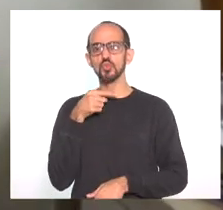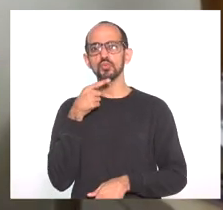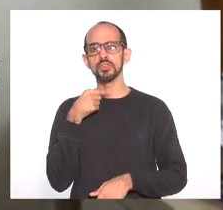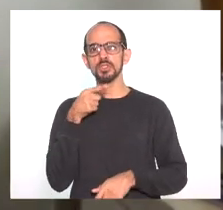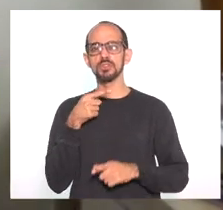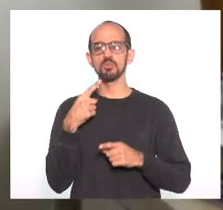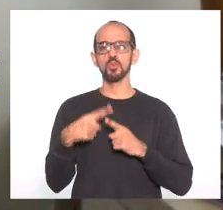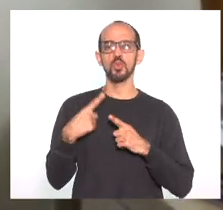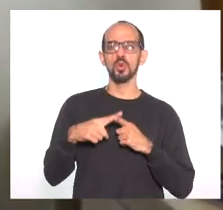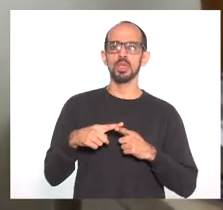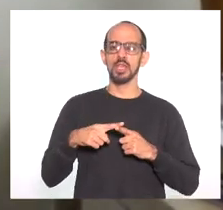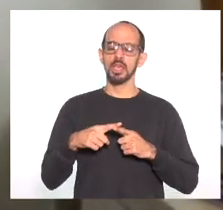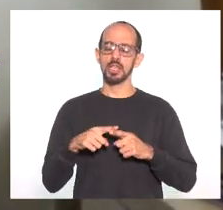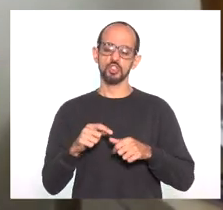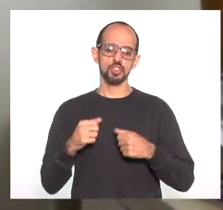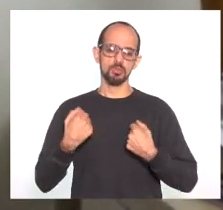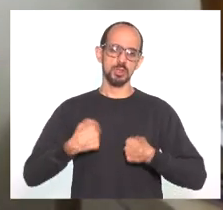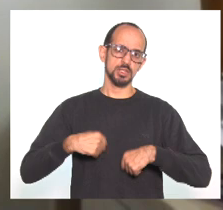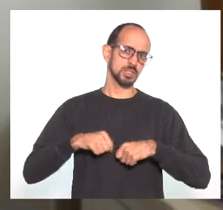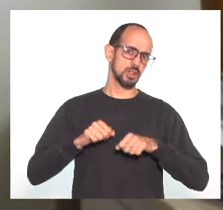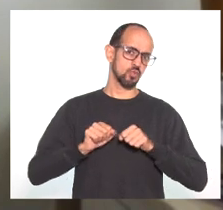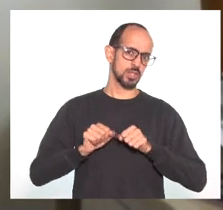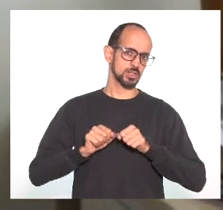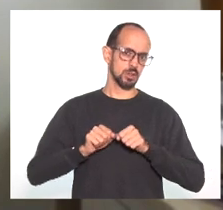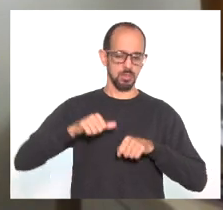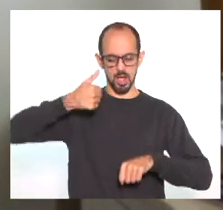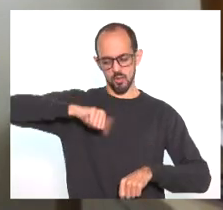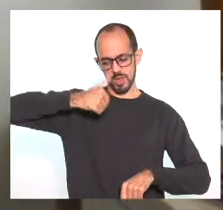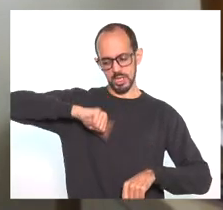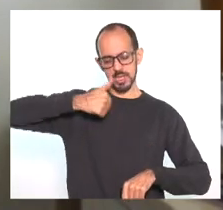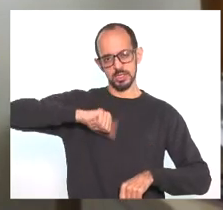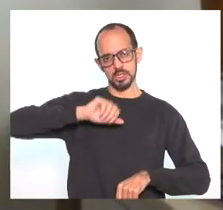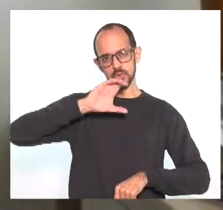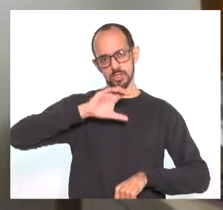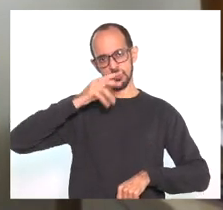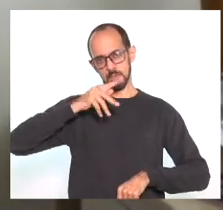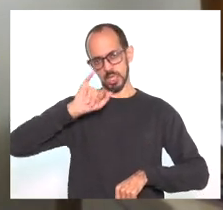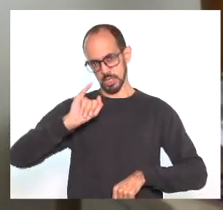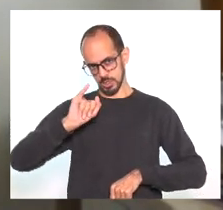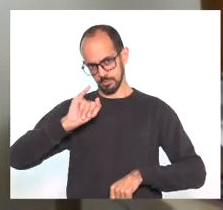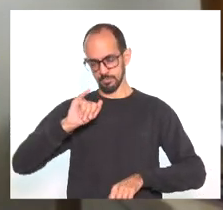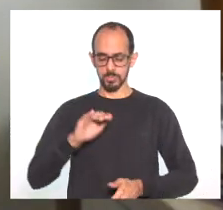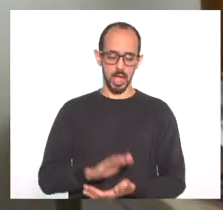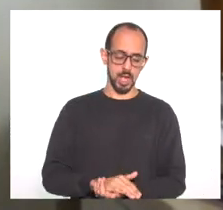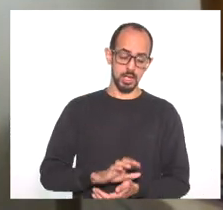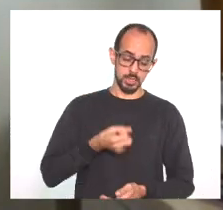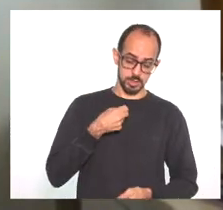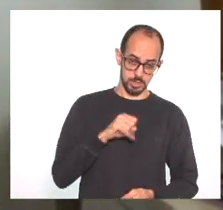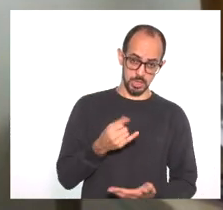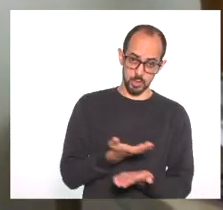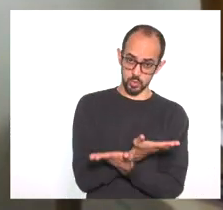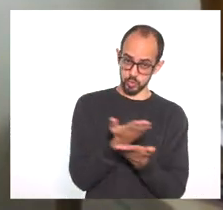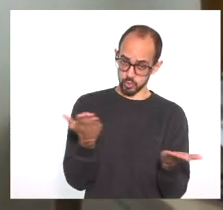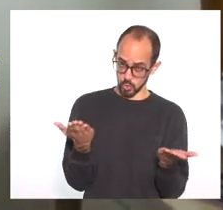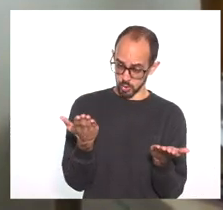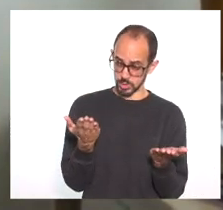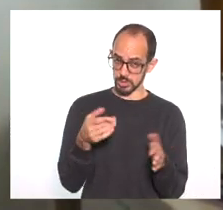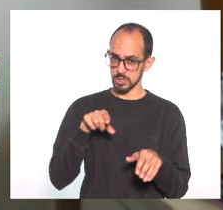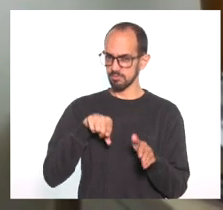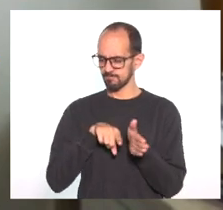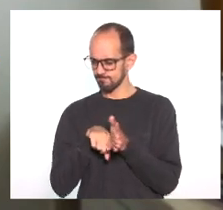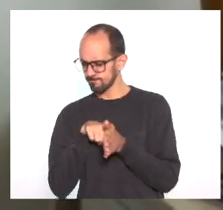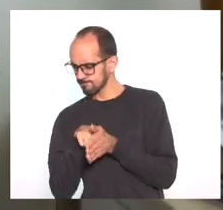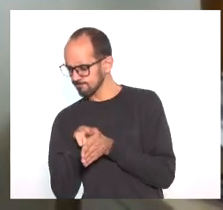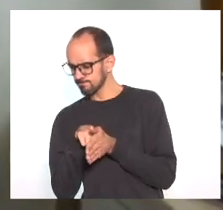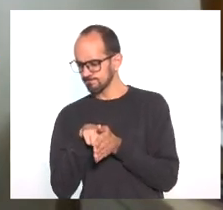pudesse fazer uma análise através de CPI. Então, se os senhores analisarem na linha dos royalties, e